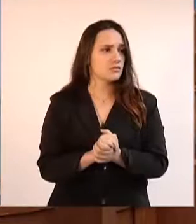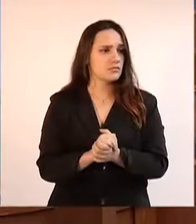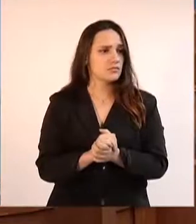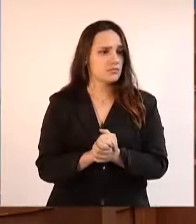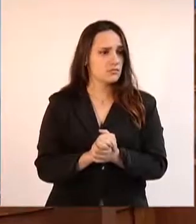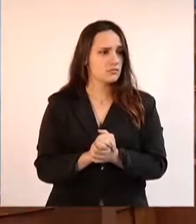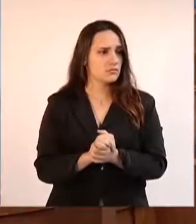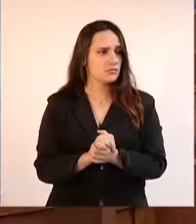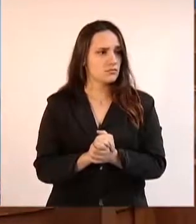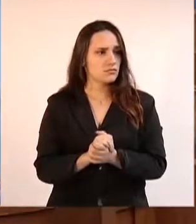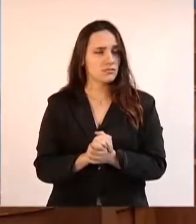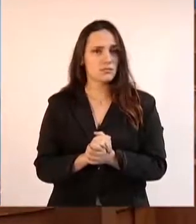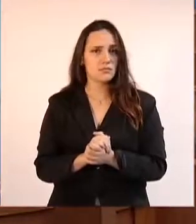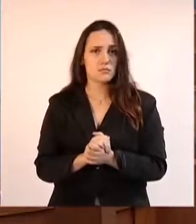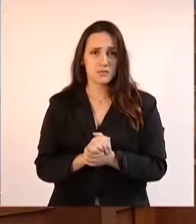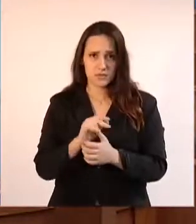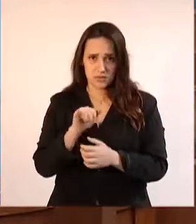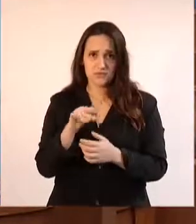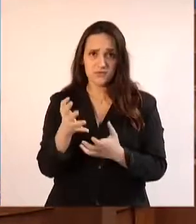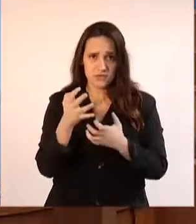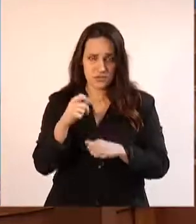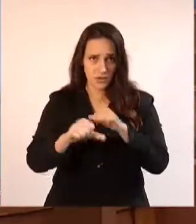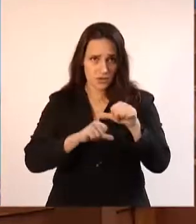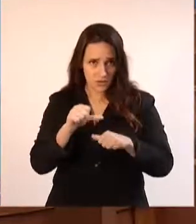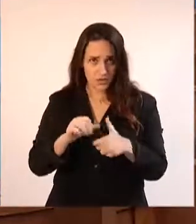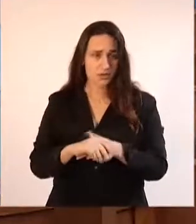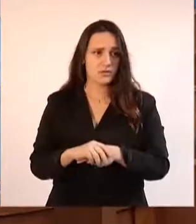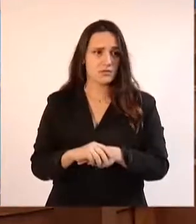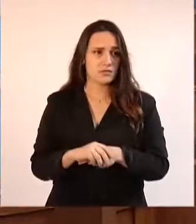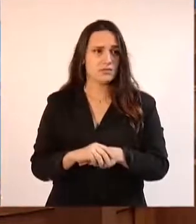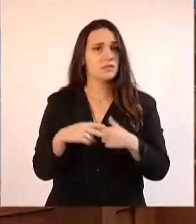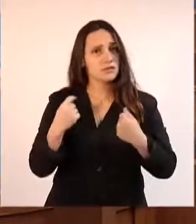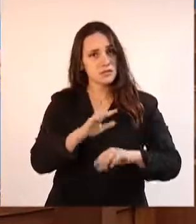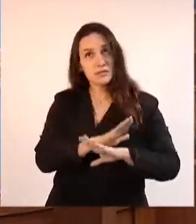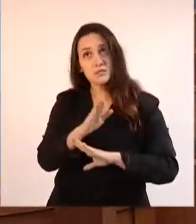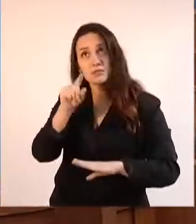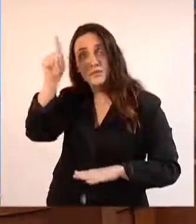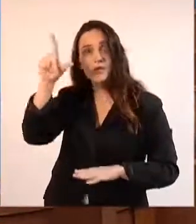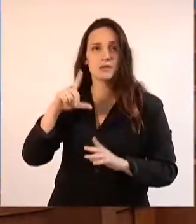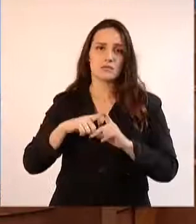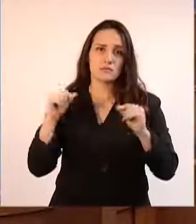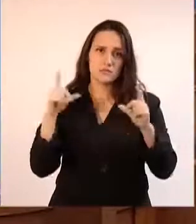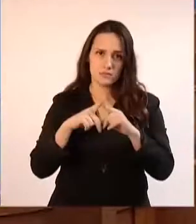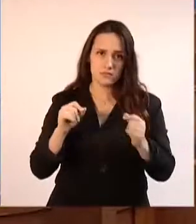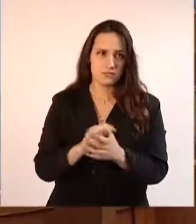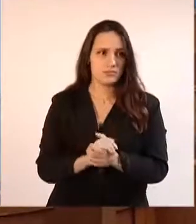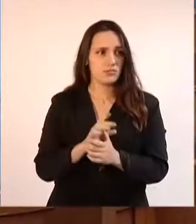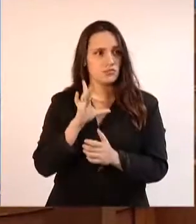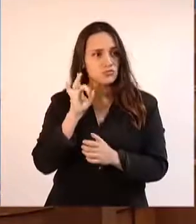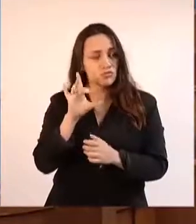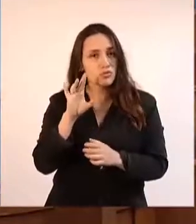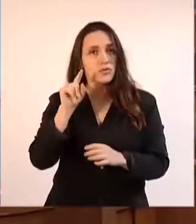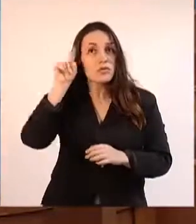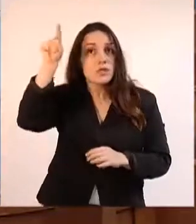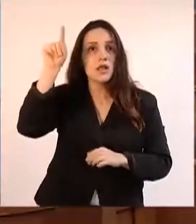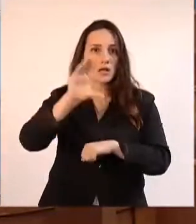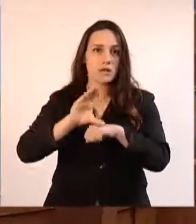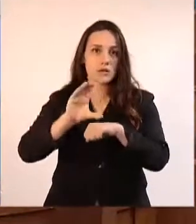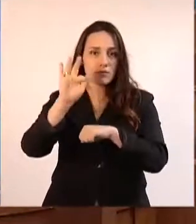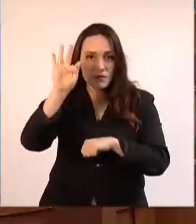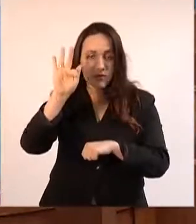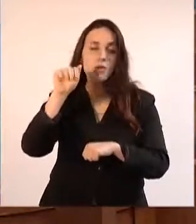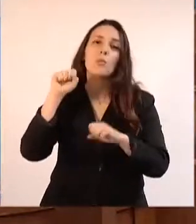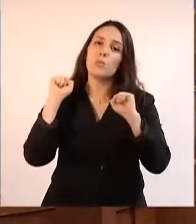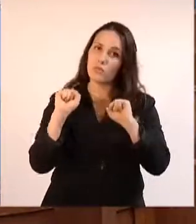é preciso para fazer essas alterações ir para Brasília. Só o Constituinte originário, na Constituição